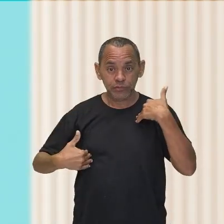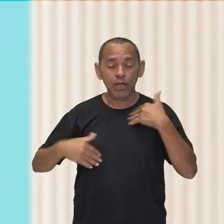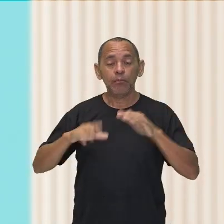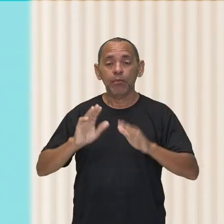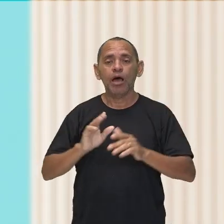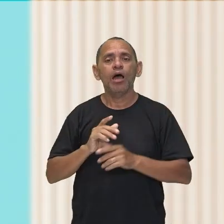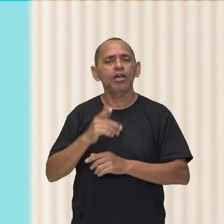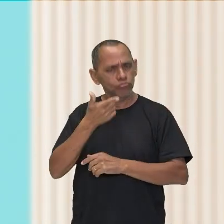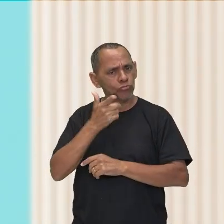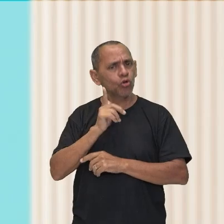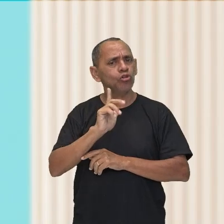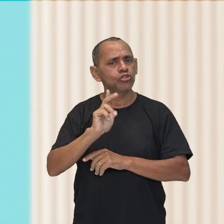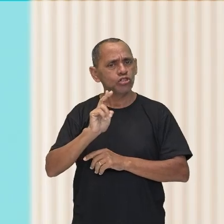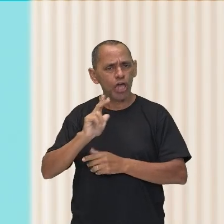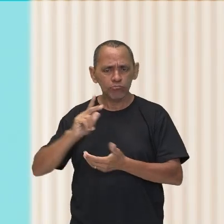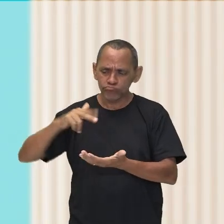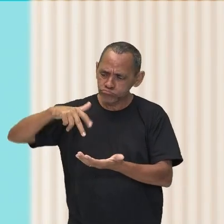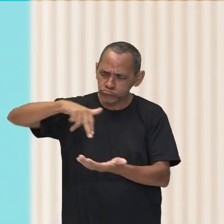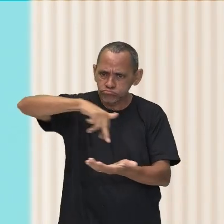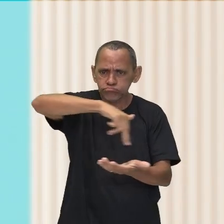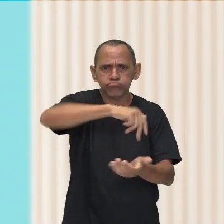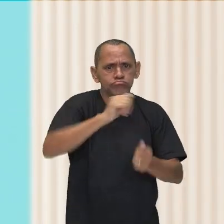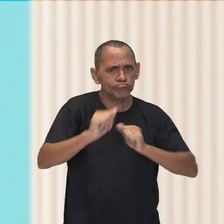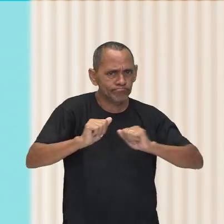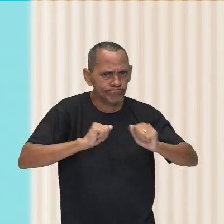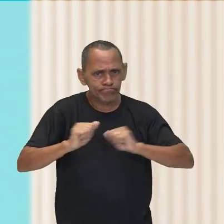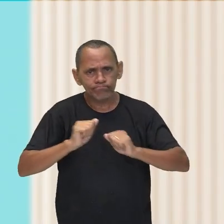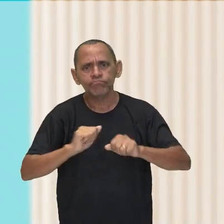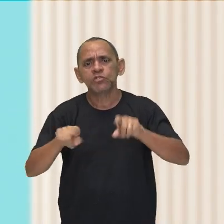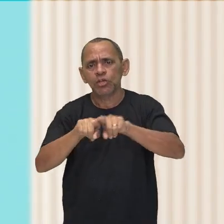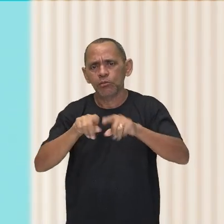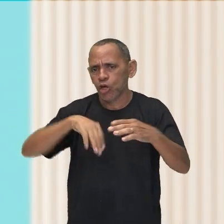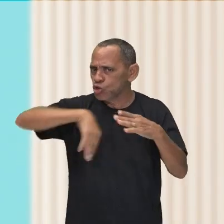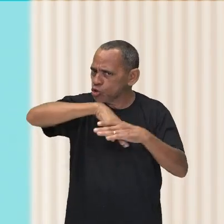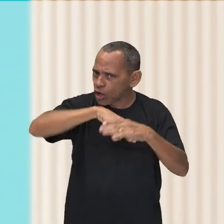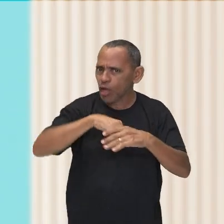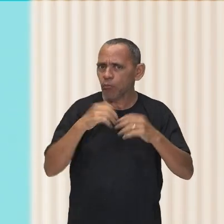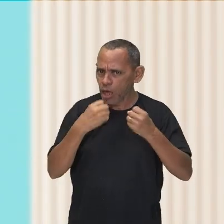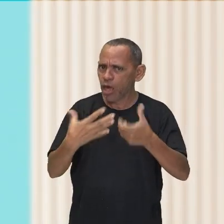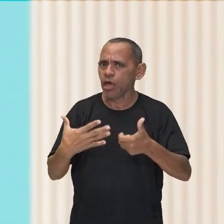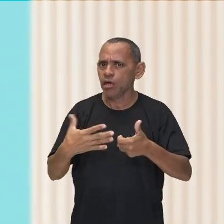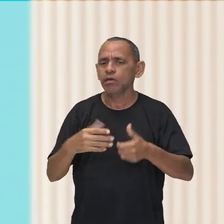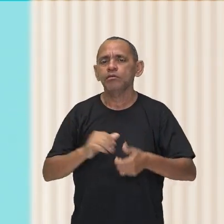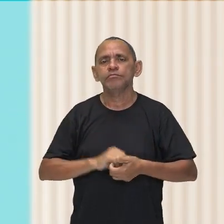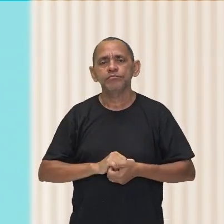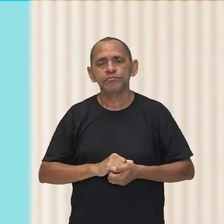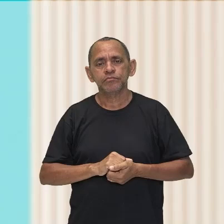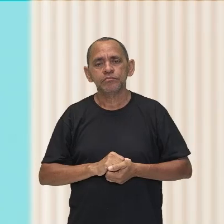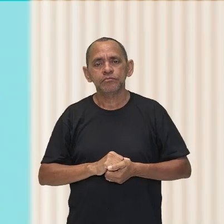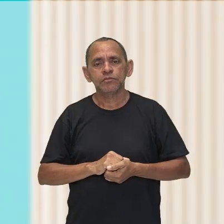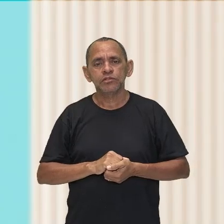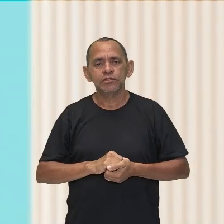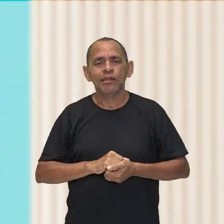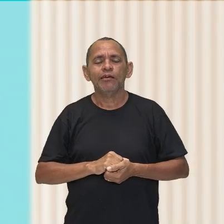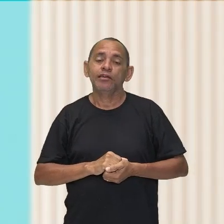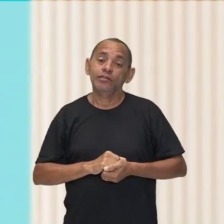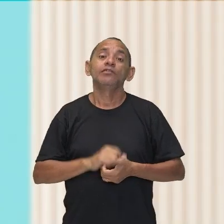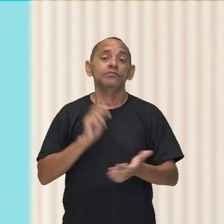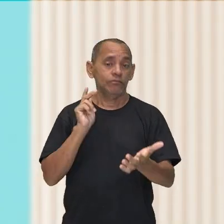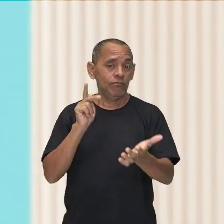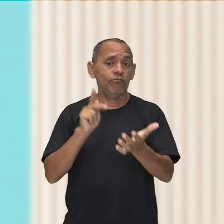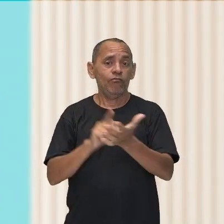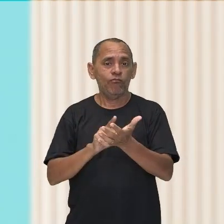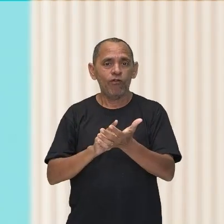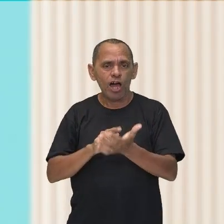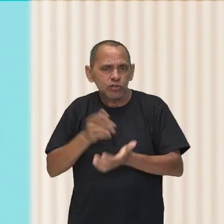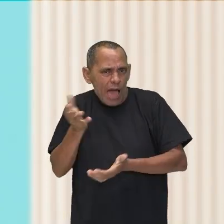normalmente atrás de uma bola, conseguem jogar muito bem, certo? Não com a mesma velocidade